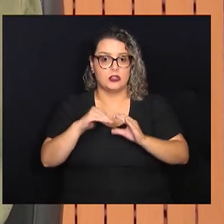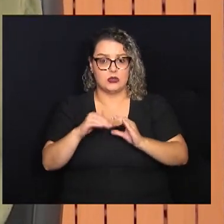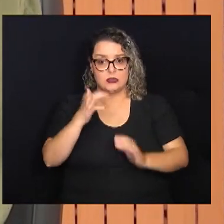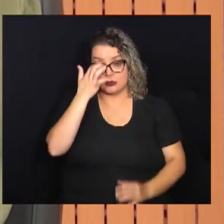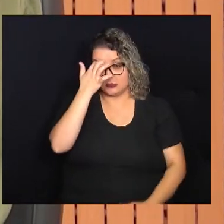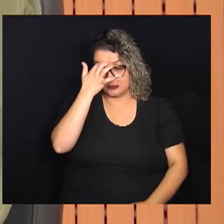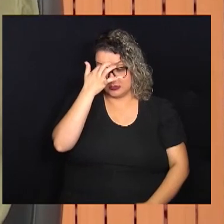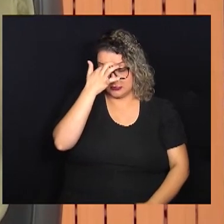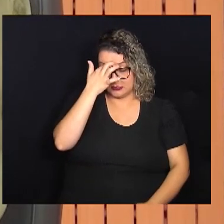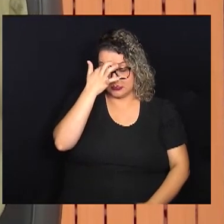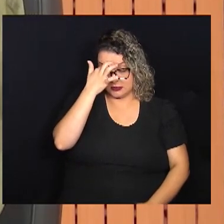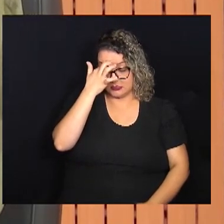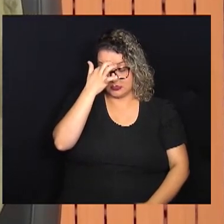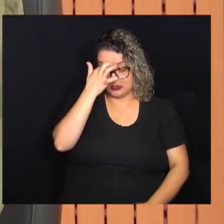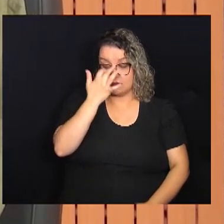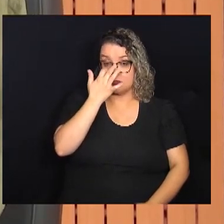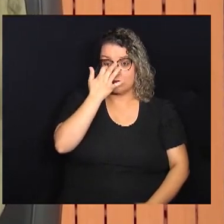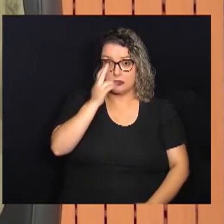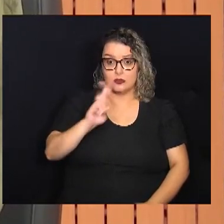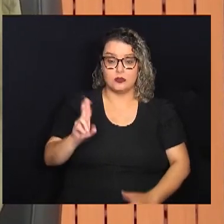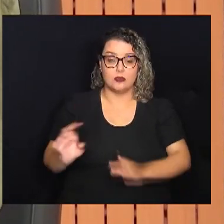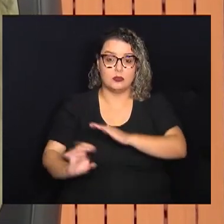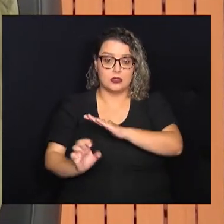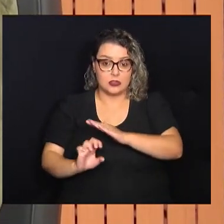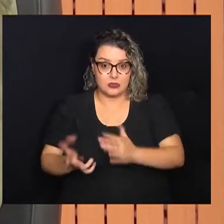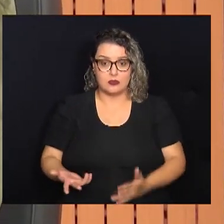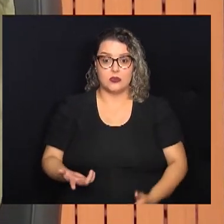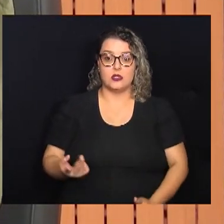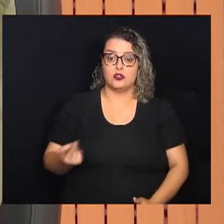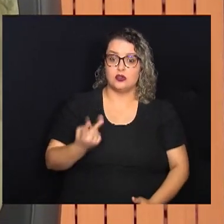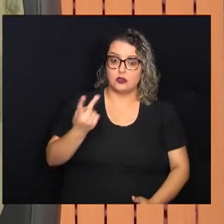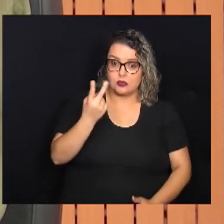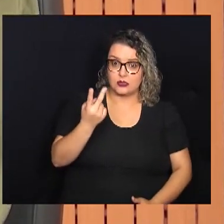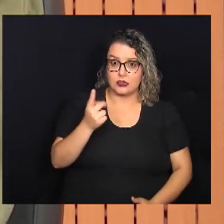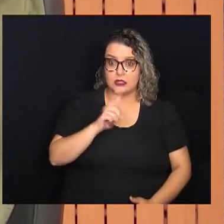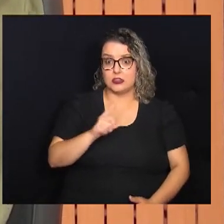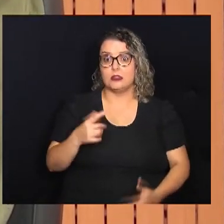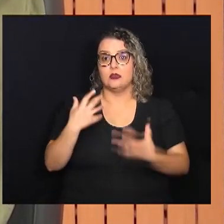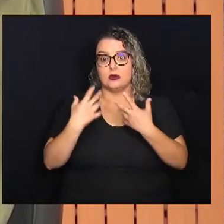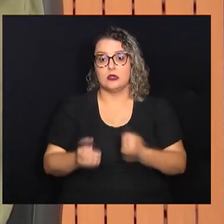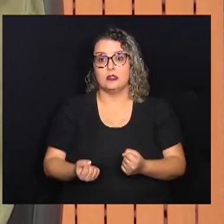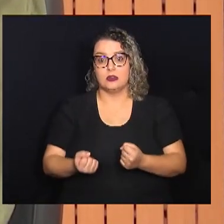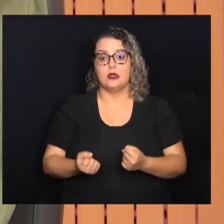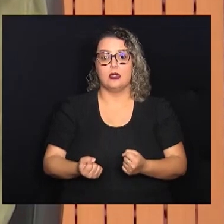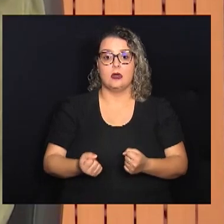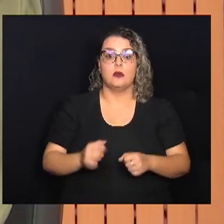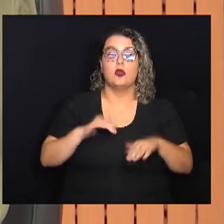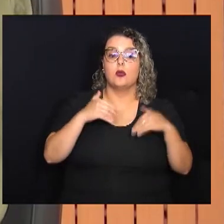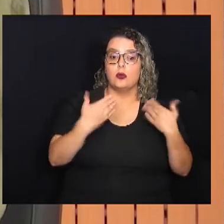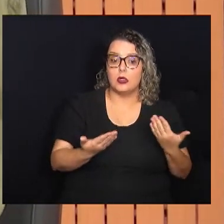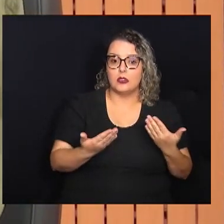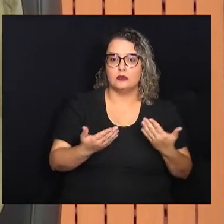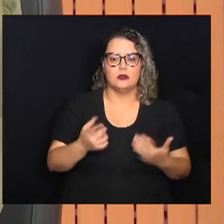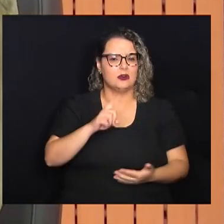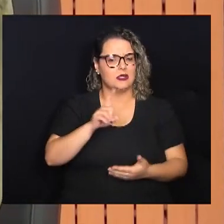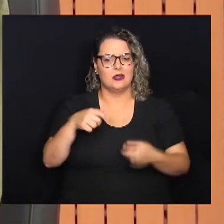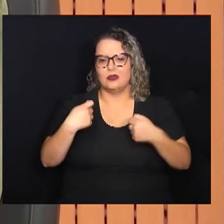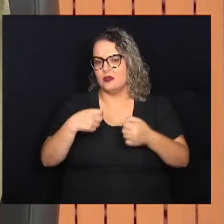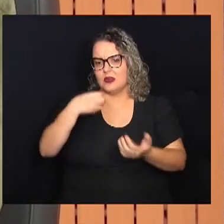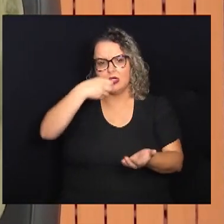empresa, endereço, valor e não recebe desde tal mês. Não precisa cópia da